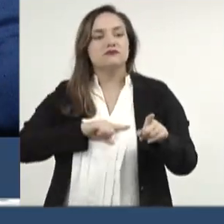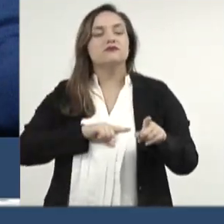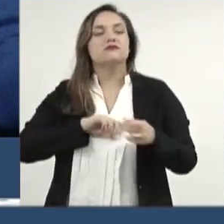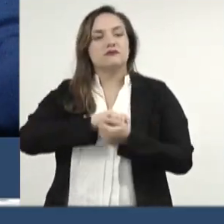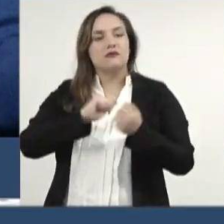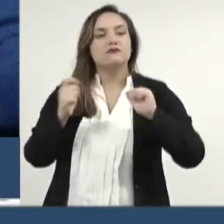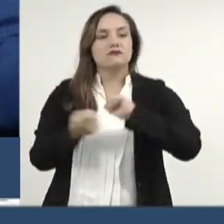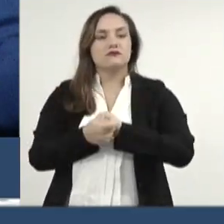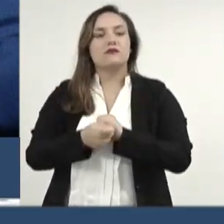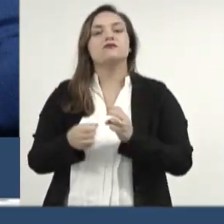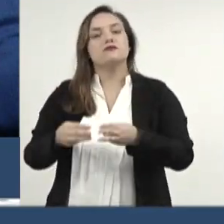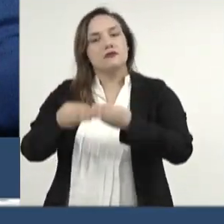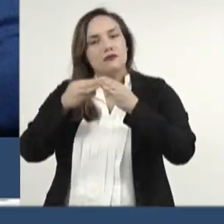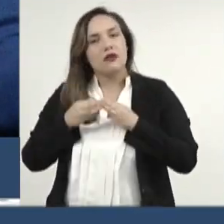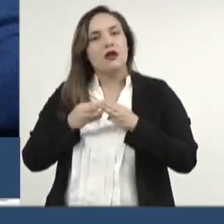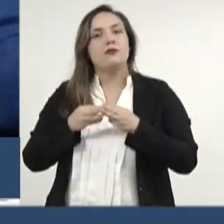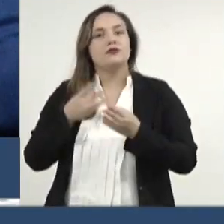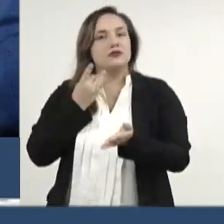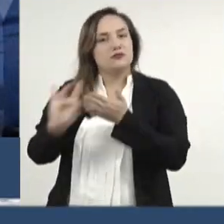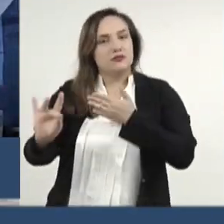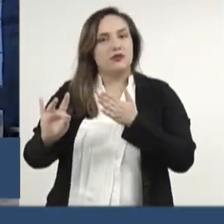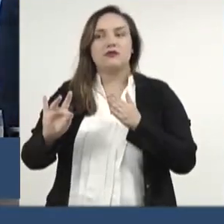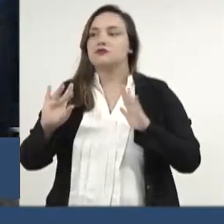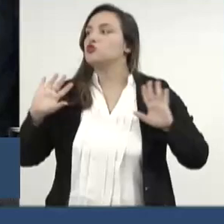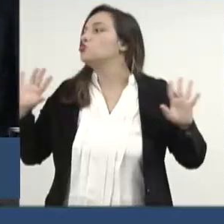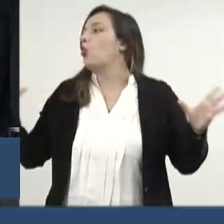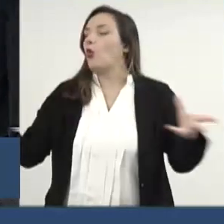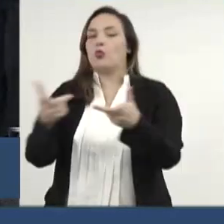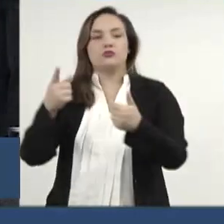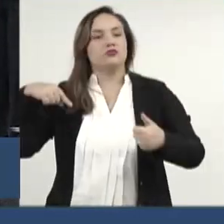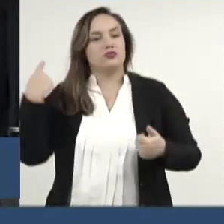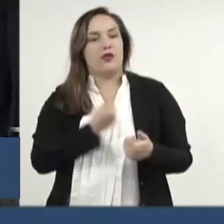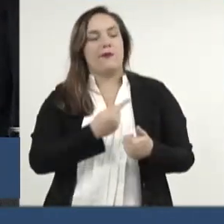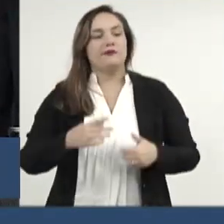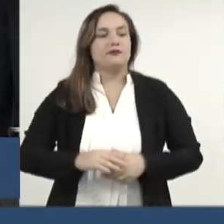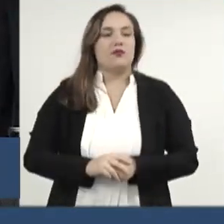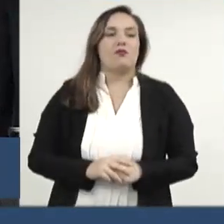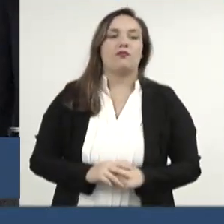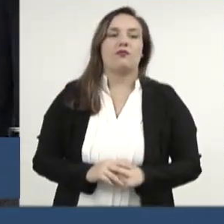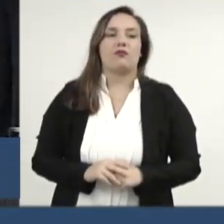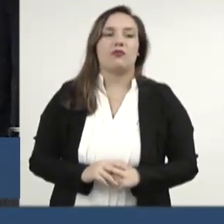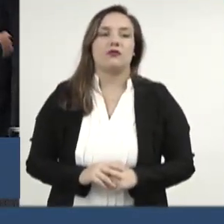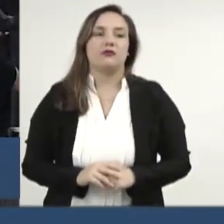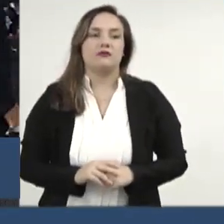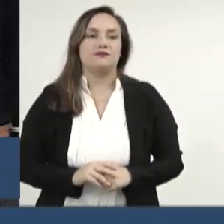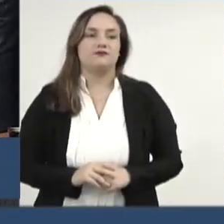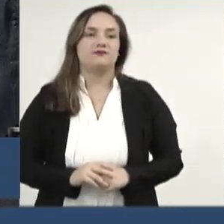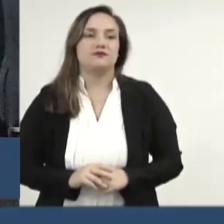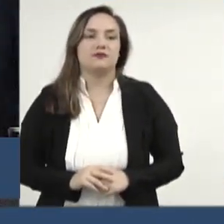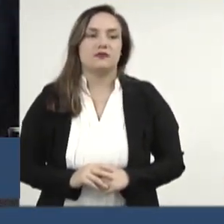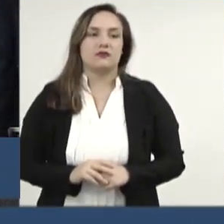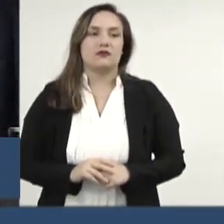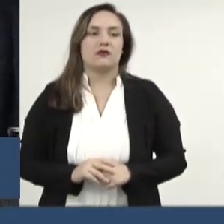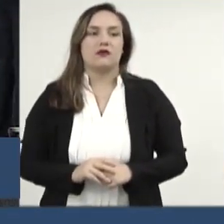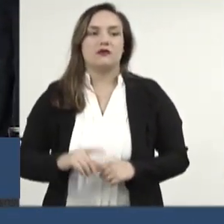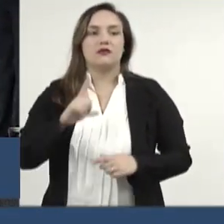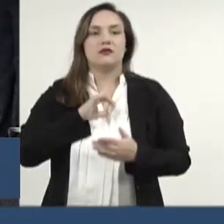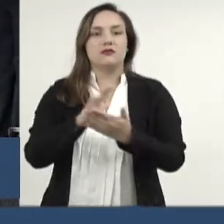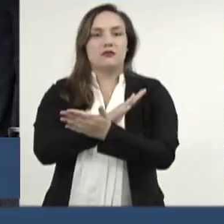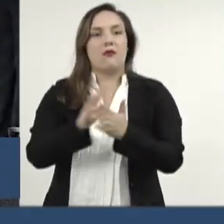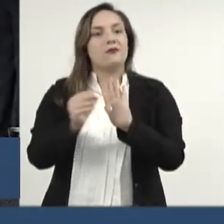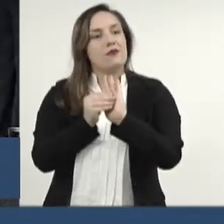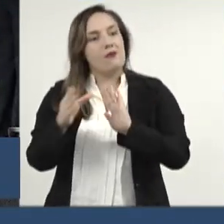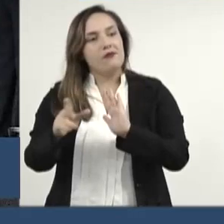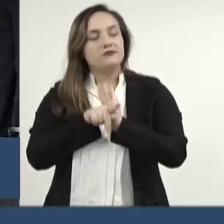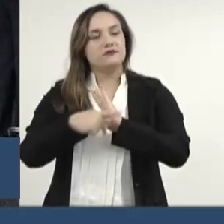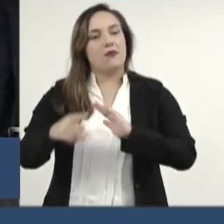transformar a nota de repúdio em nome da casa. Obrigada, presidente. Bom, presidente, eu trago aqui hoje algumas indicações endereçado